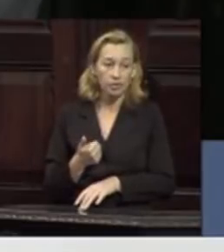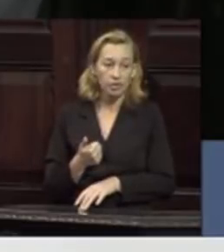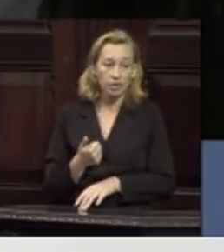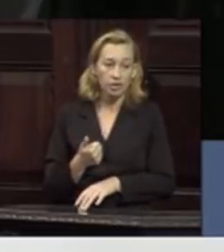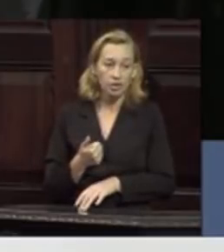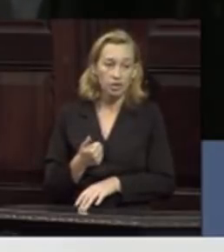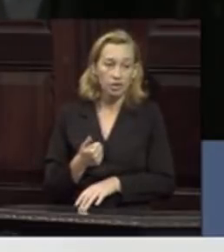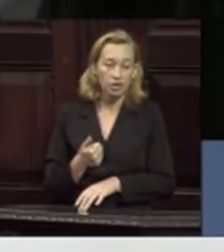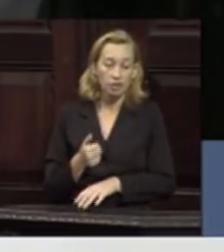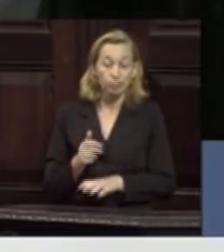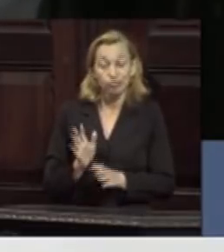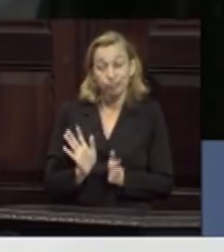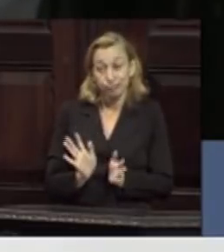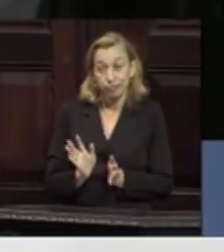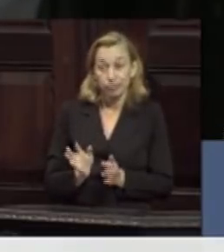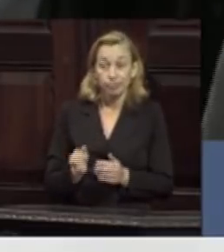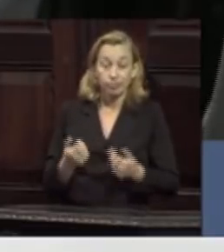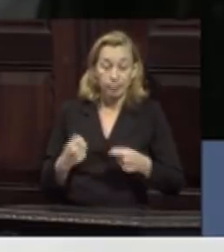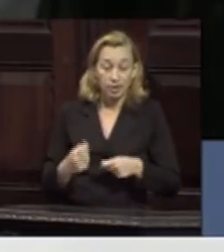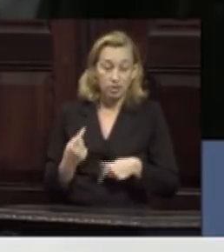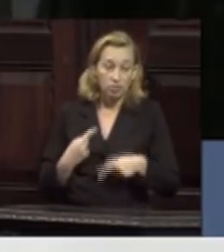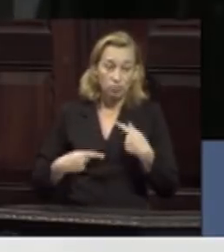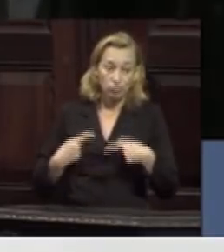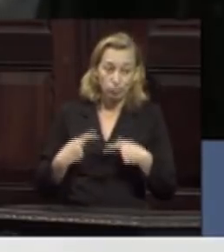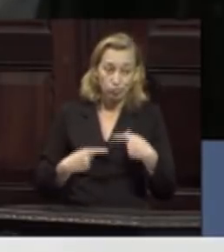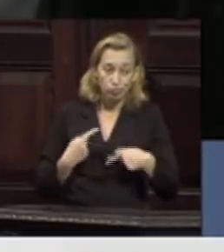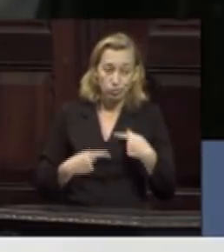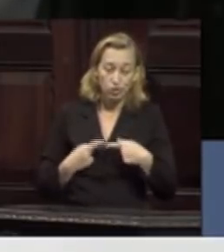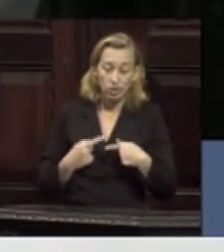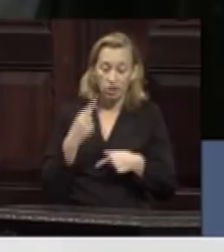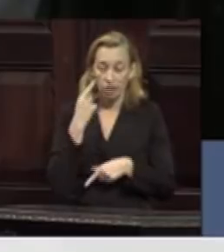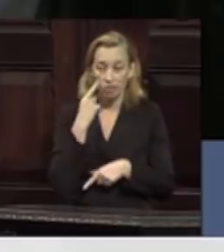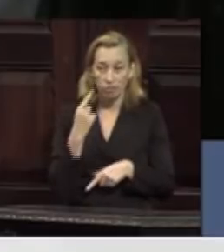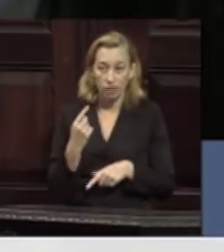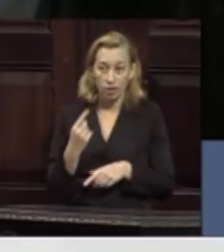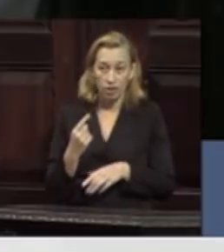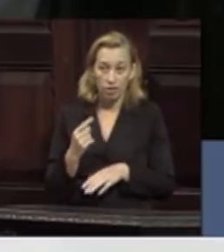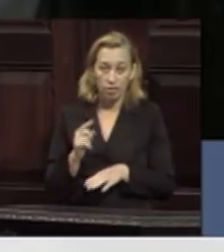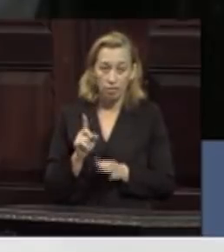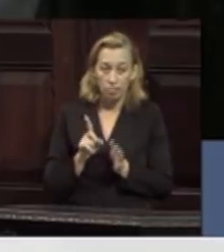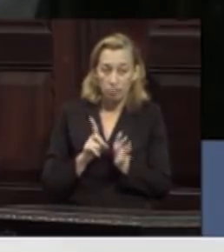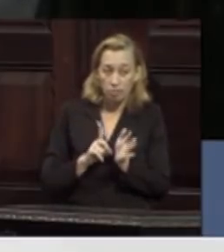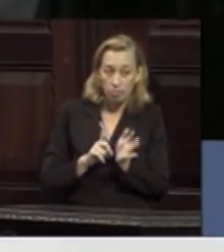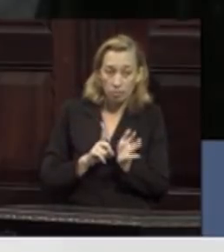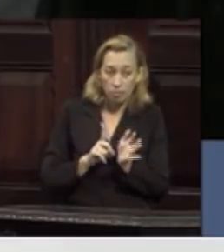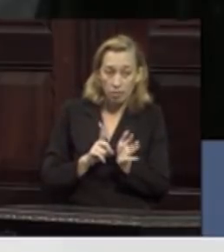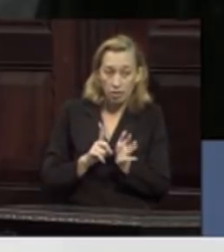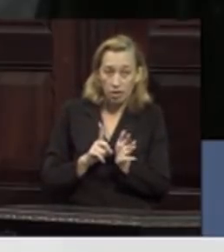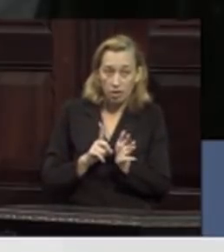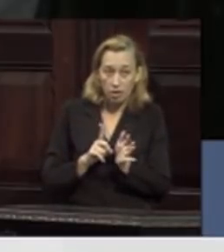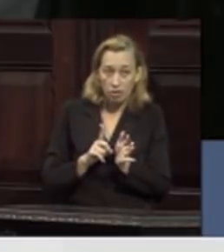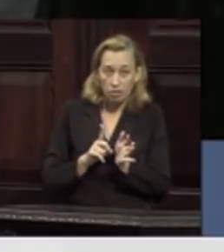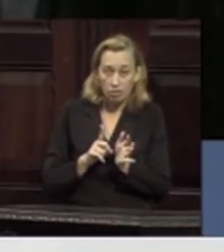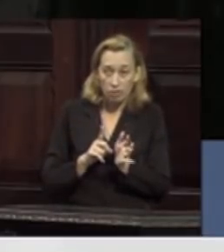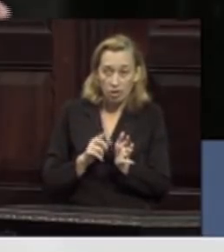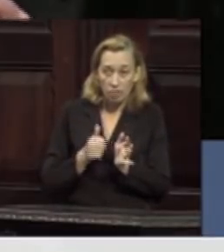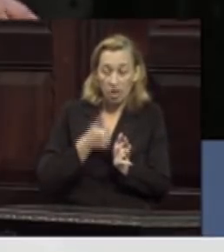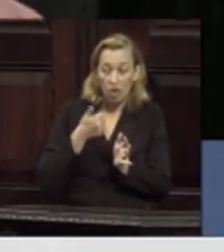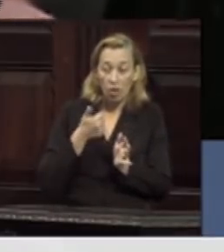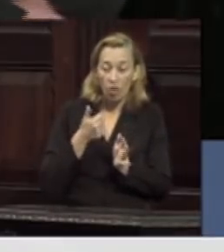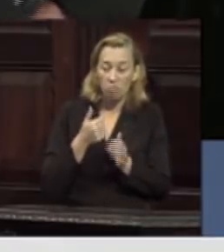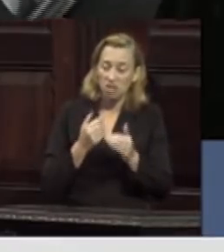uma negociação para a implementação de forma escalonada. Mas foi um avanço importante, um avanço